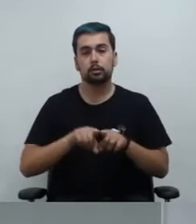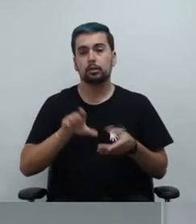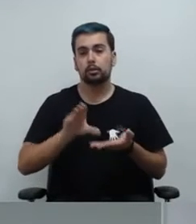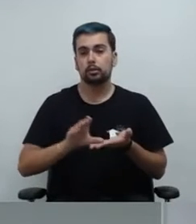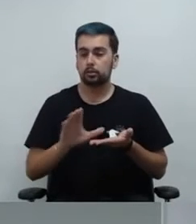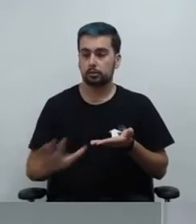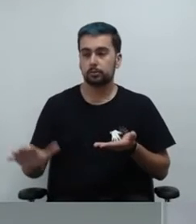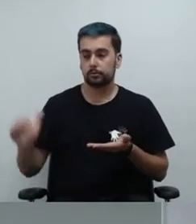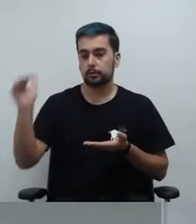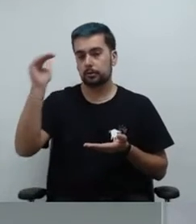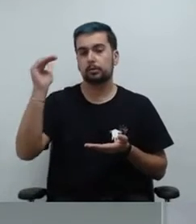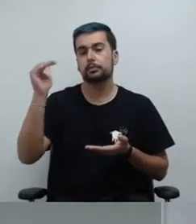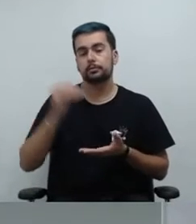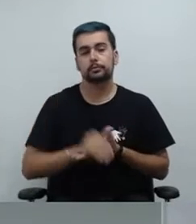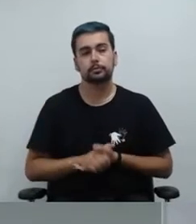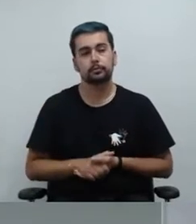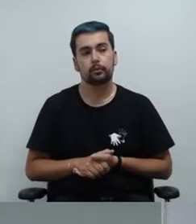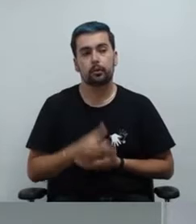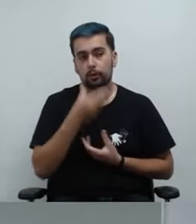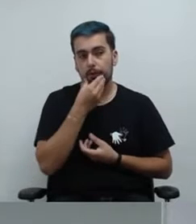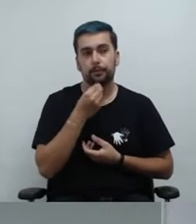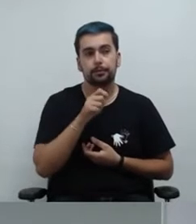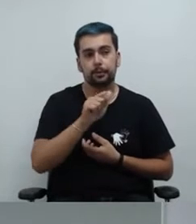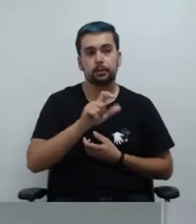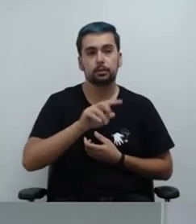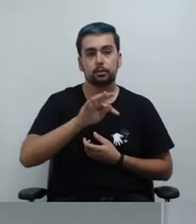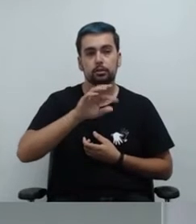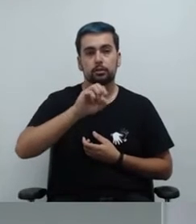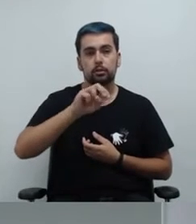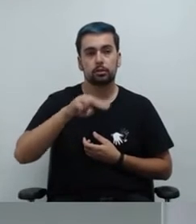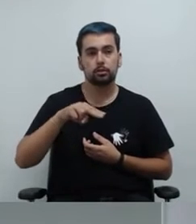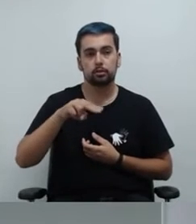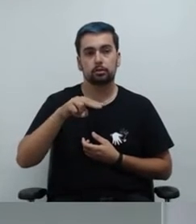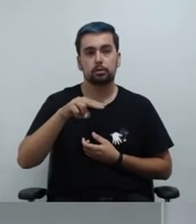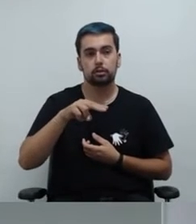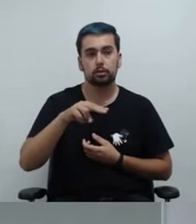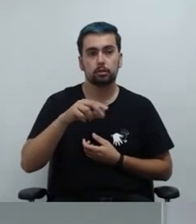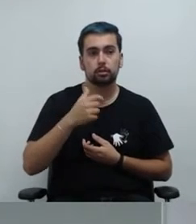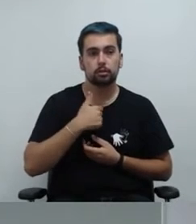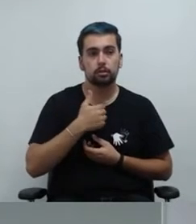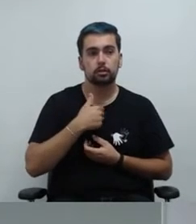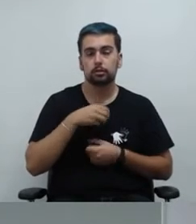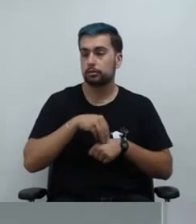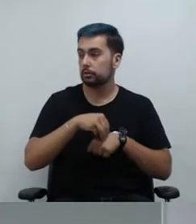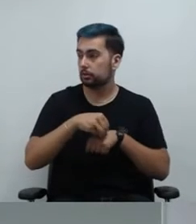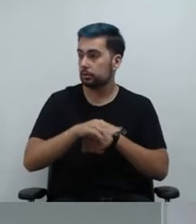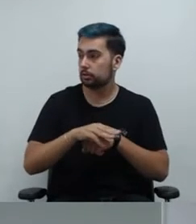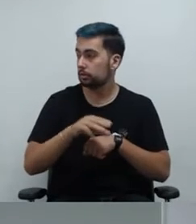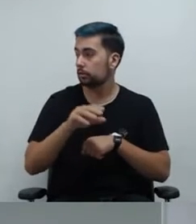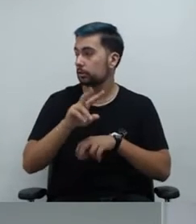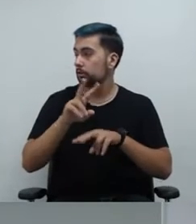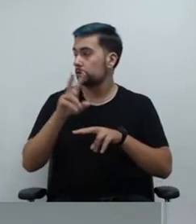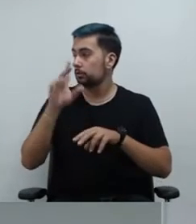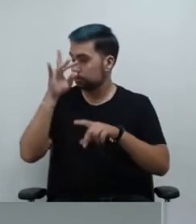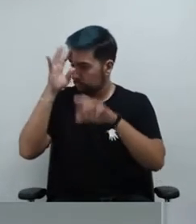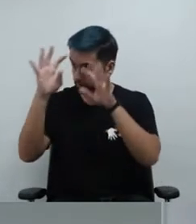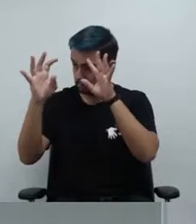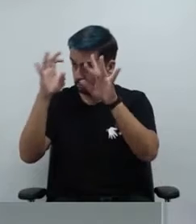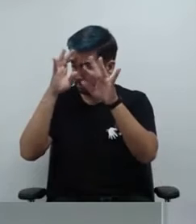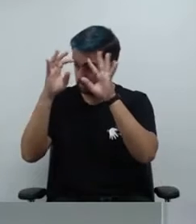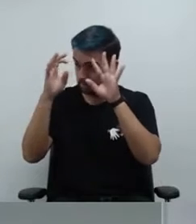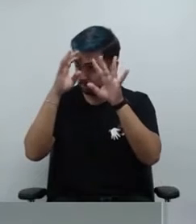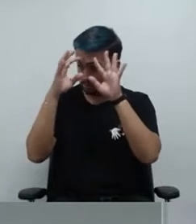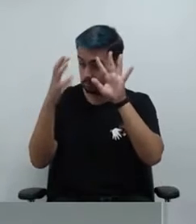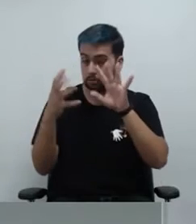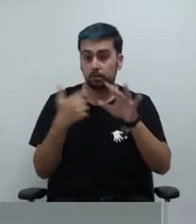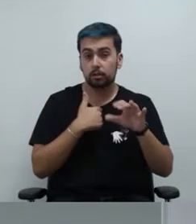Superior. Diz o Ailton Krenak: quando eu sugeri que falaria do sonho e da terra, eu